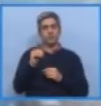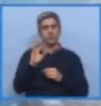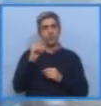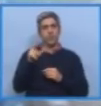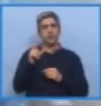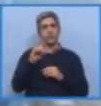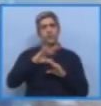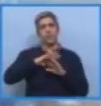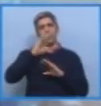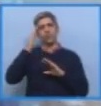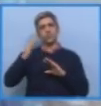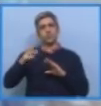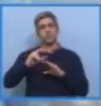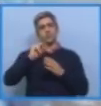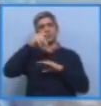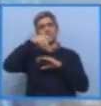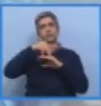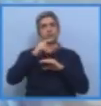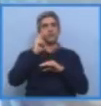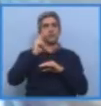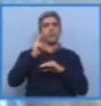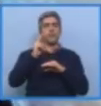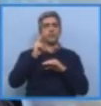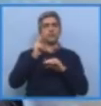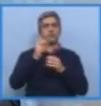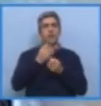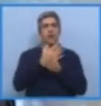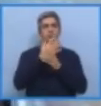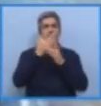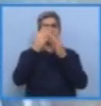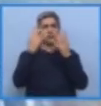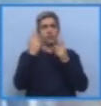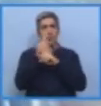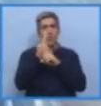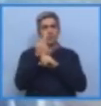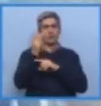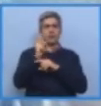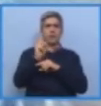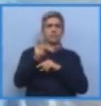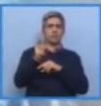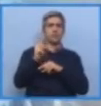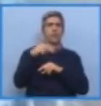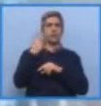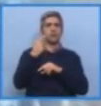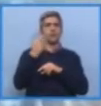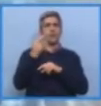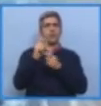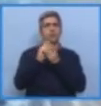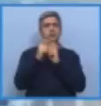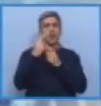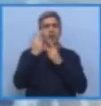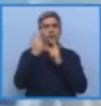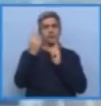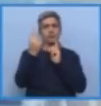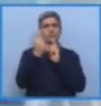no monte se depara com a sarça ardente, que começou por ser um fenómeno, uma coisa, e que depois se transformou em alguém